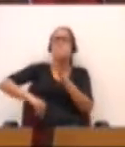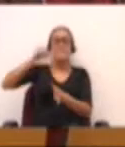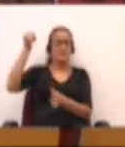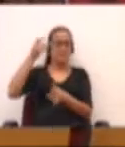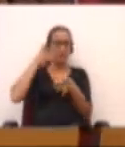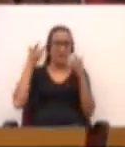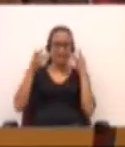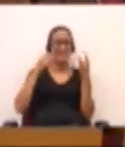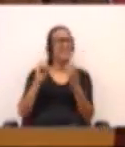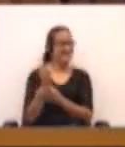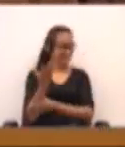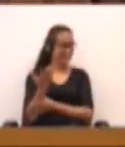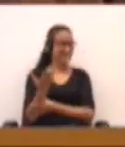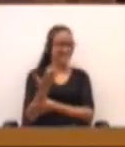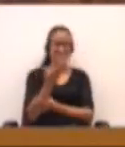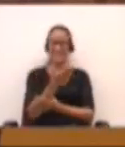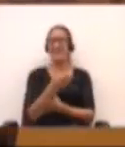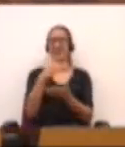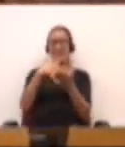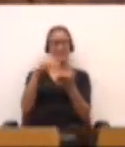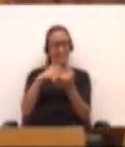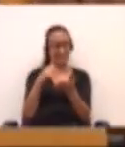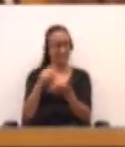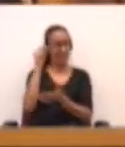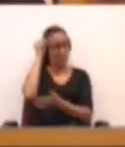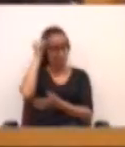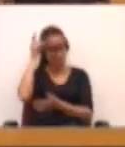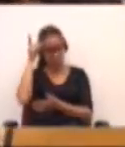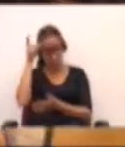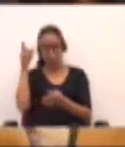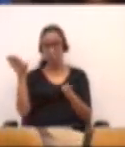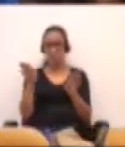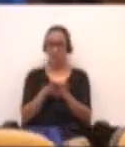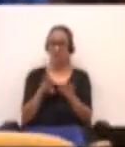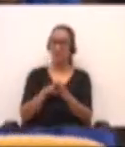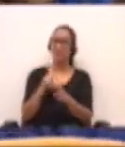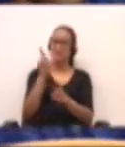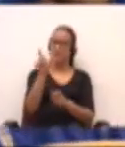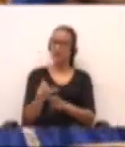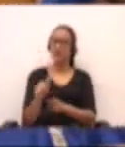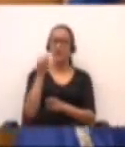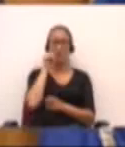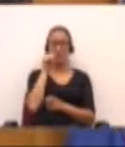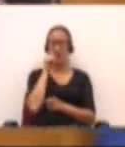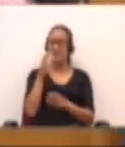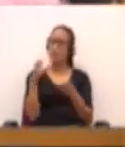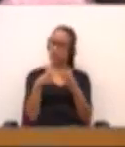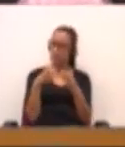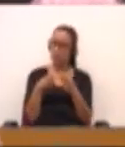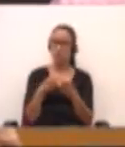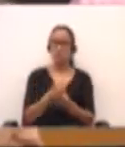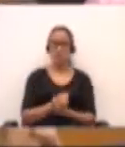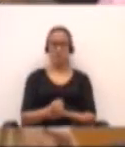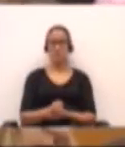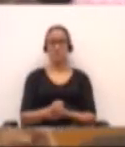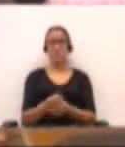secretária de Cultura Gláucia Bilato, a diretora Mirna Cubi e também Janaína Luz da equipe da Secretaria. Antes de suspender